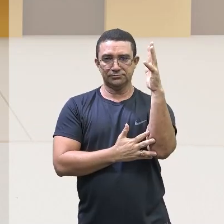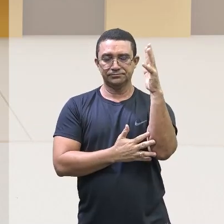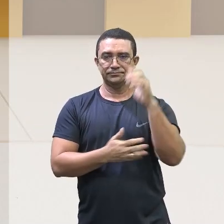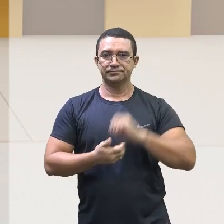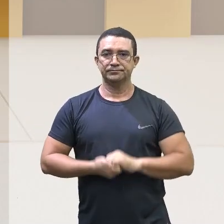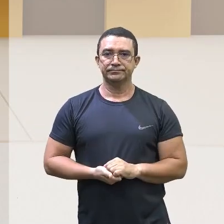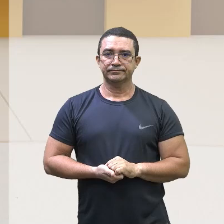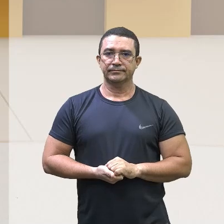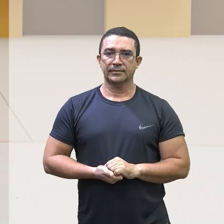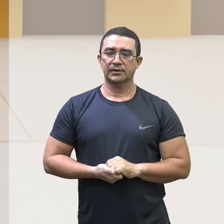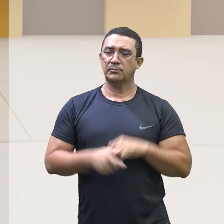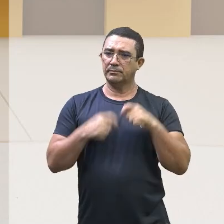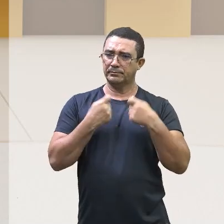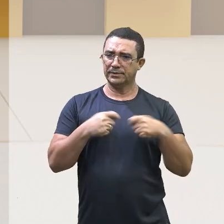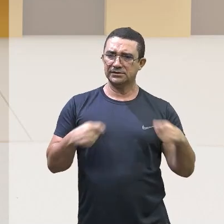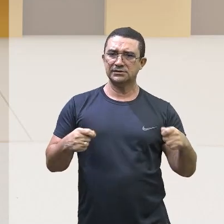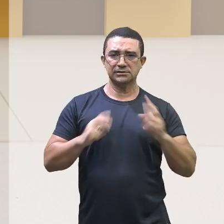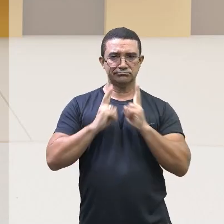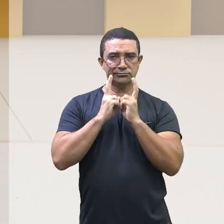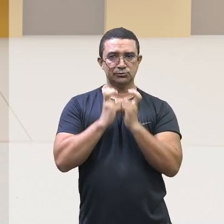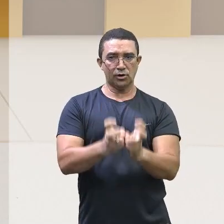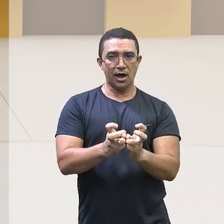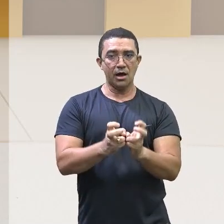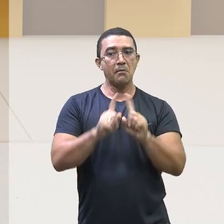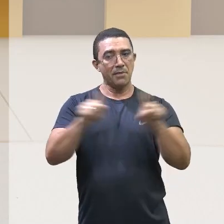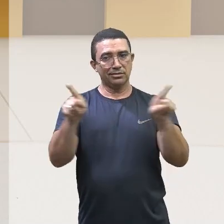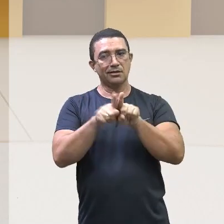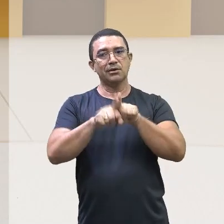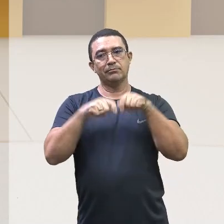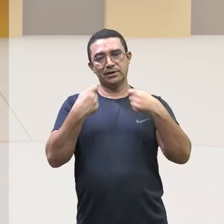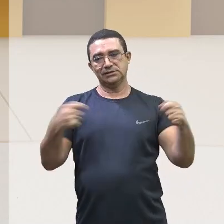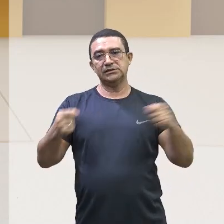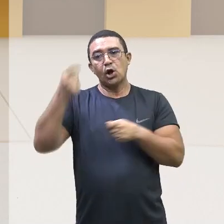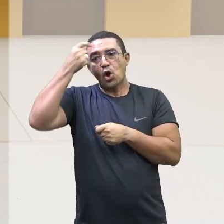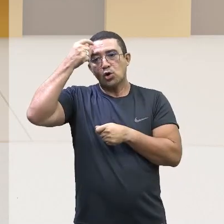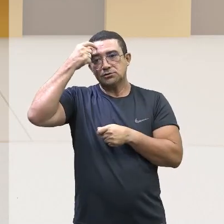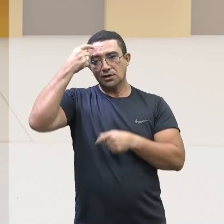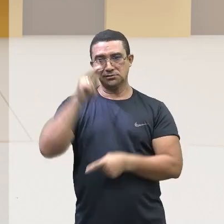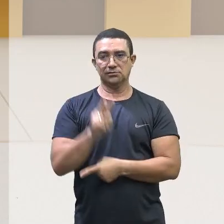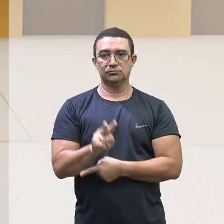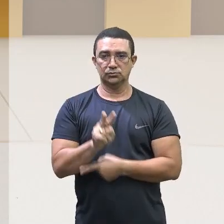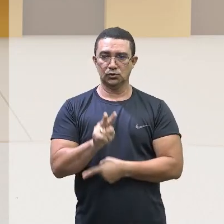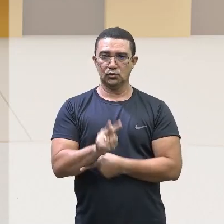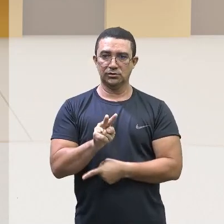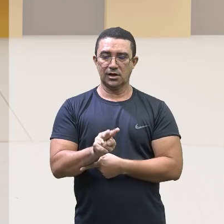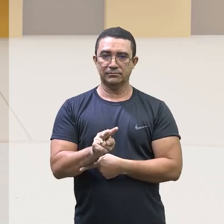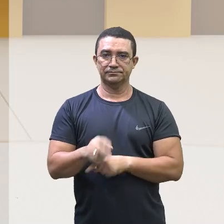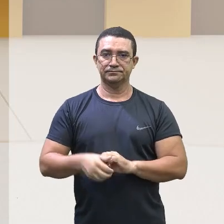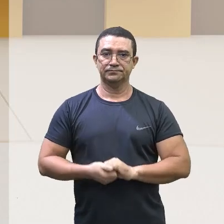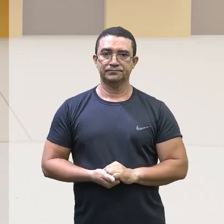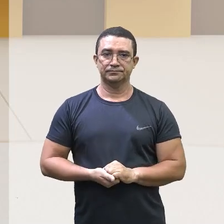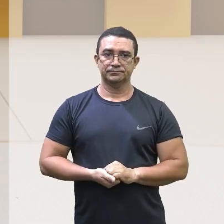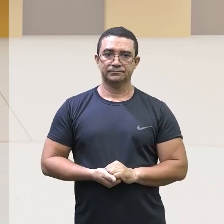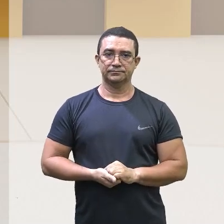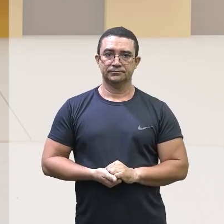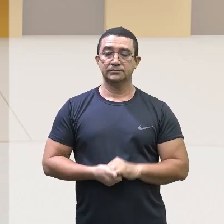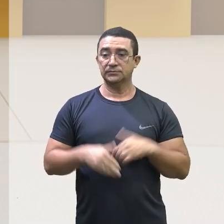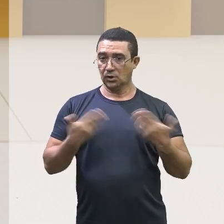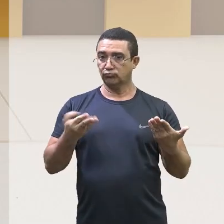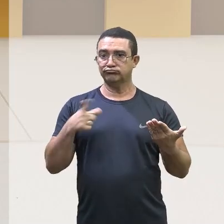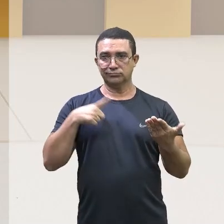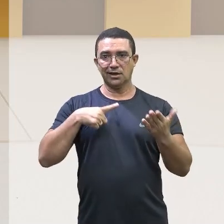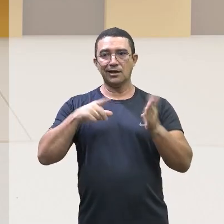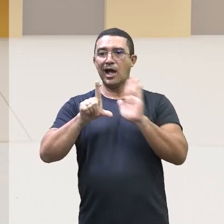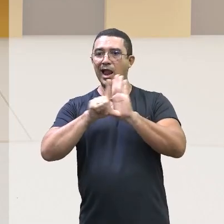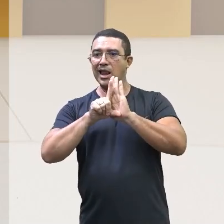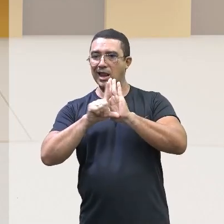Que tem que explorar, mas precisa cuidar. E para cuidar, existem as regulamentações, não é,